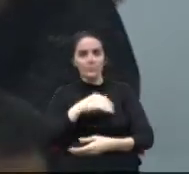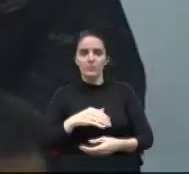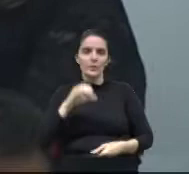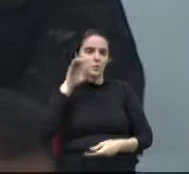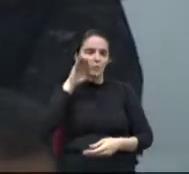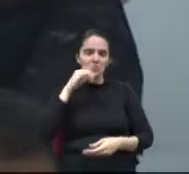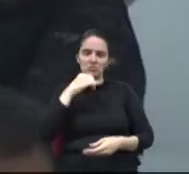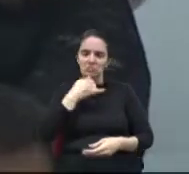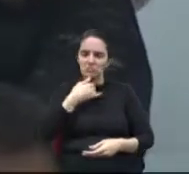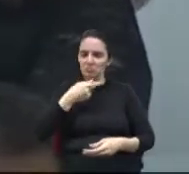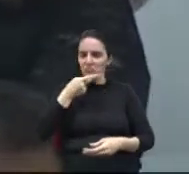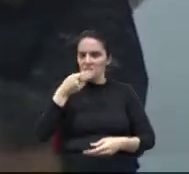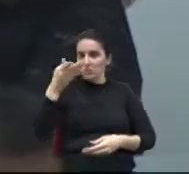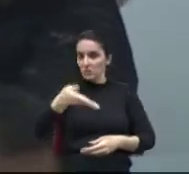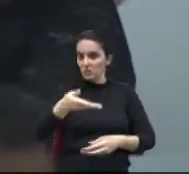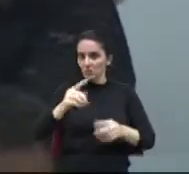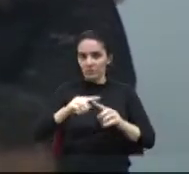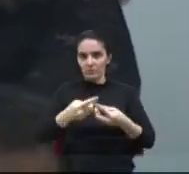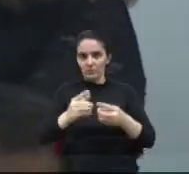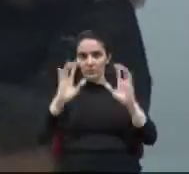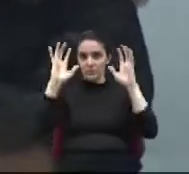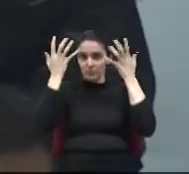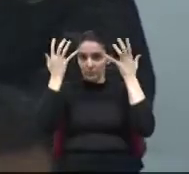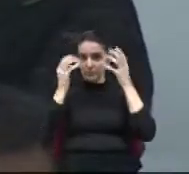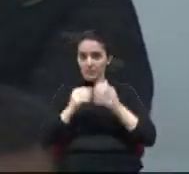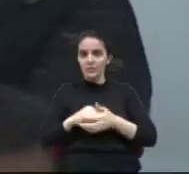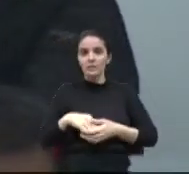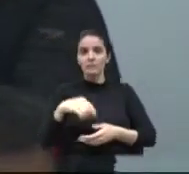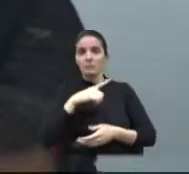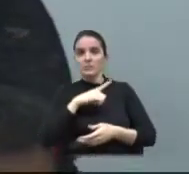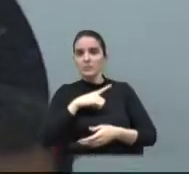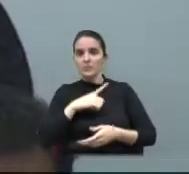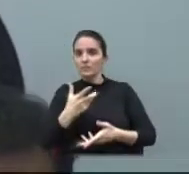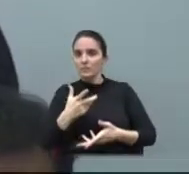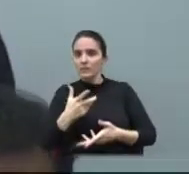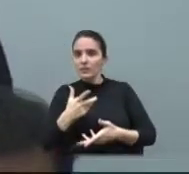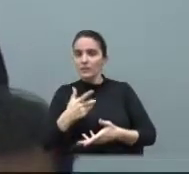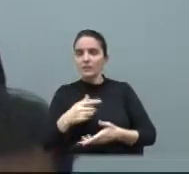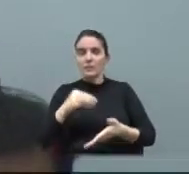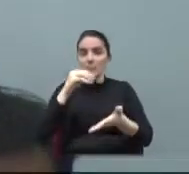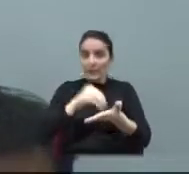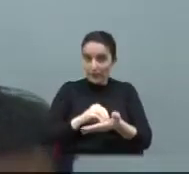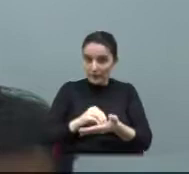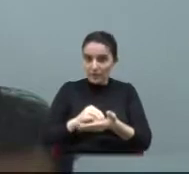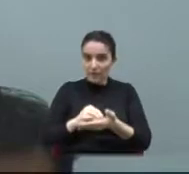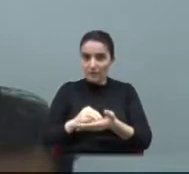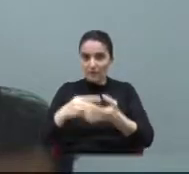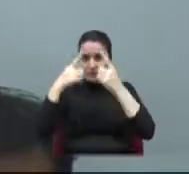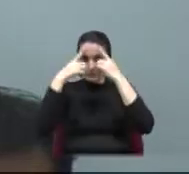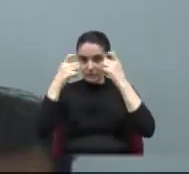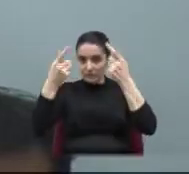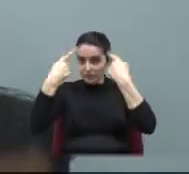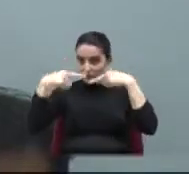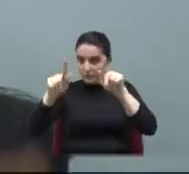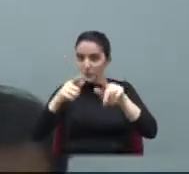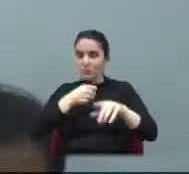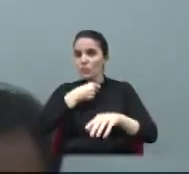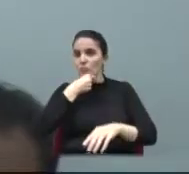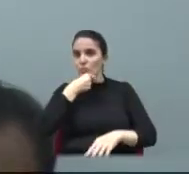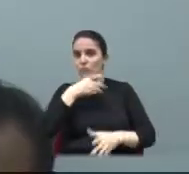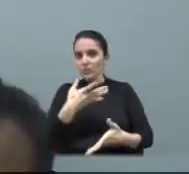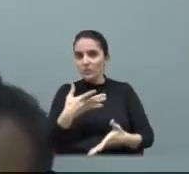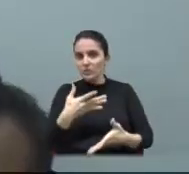lamento. Mas na comemoração que nós estamos tendo da violência contra o idoso, Lu, a que nós estamos tendo hoje, nós